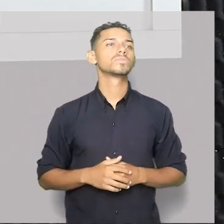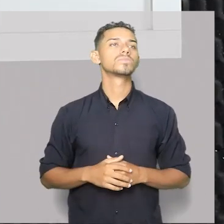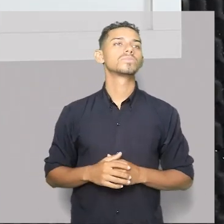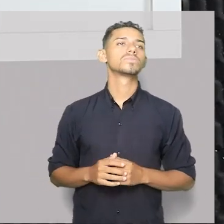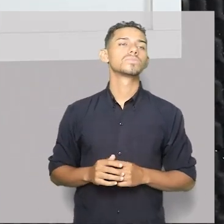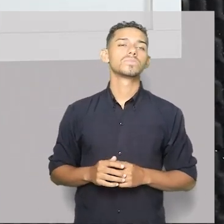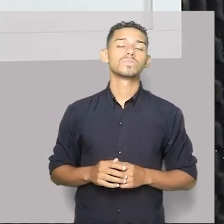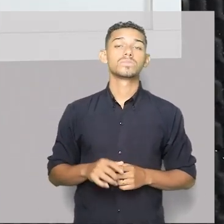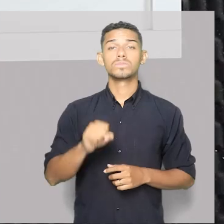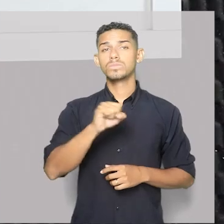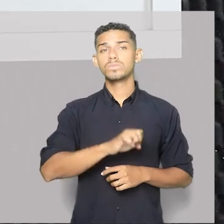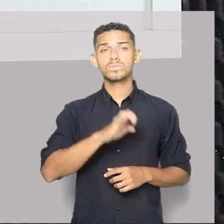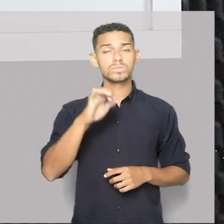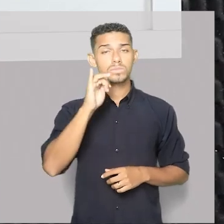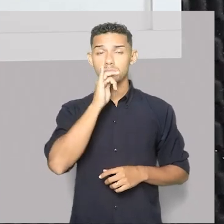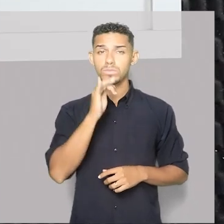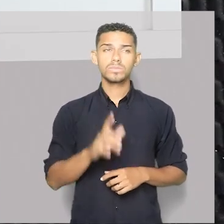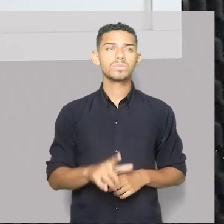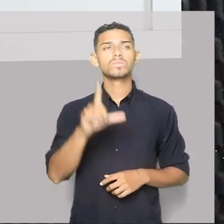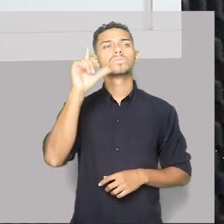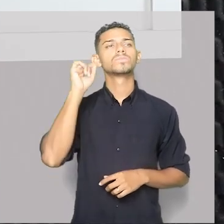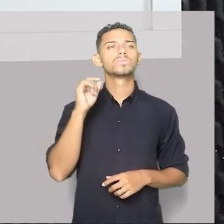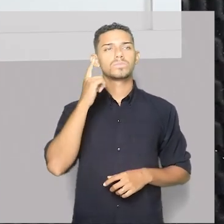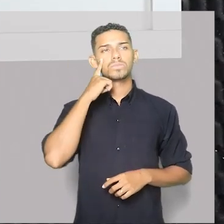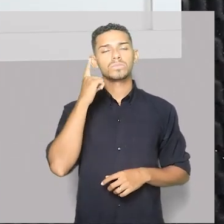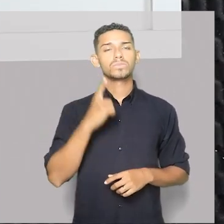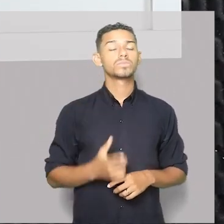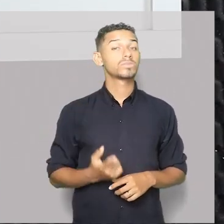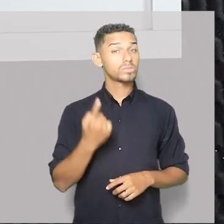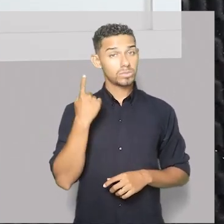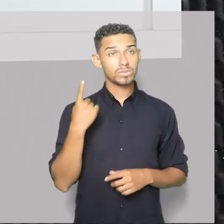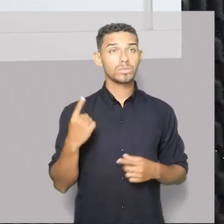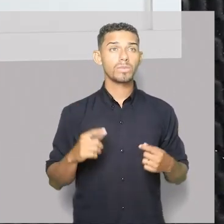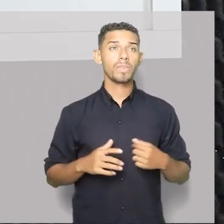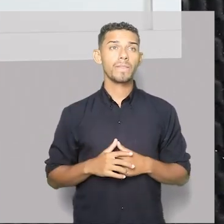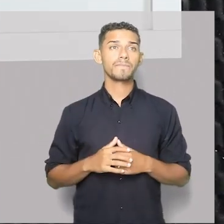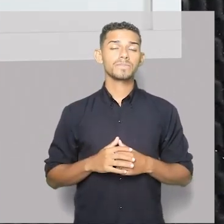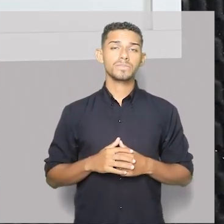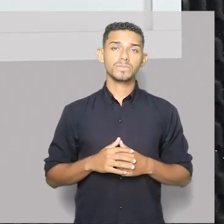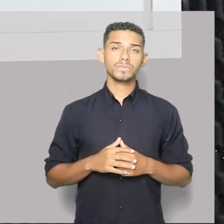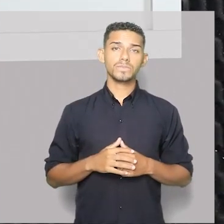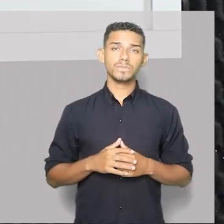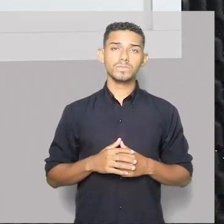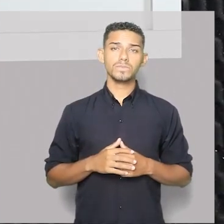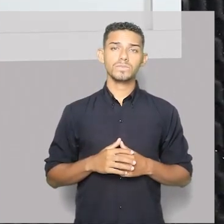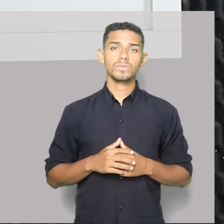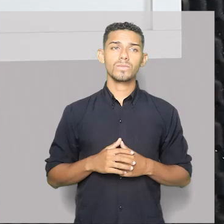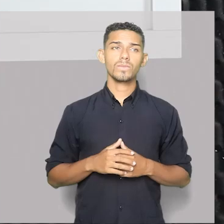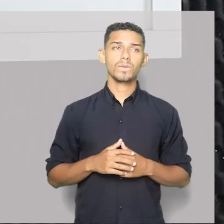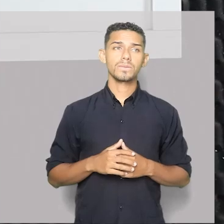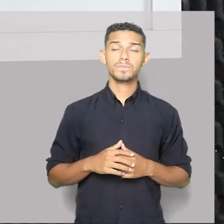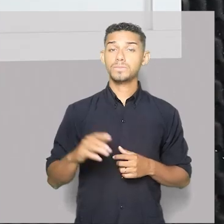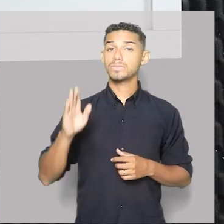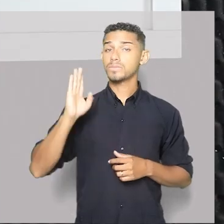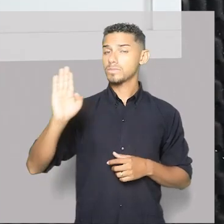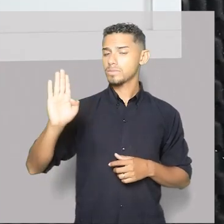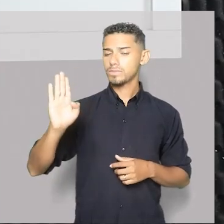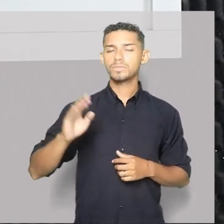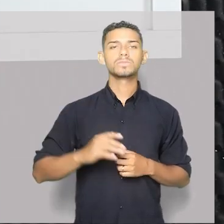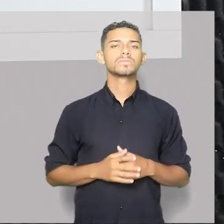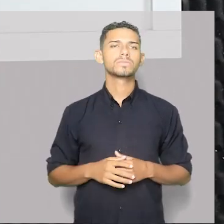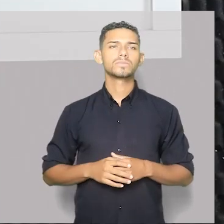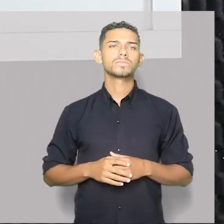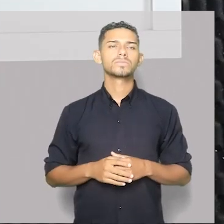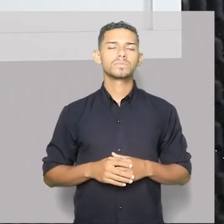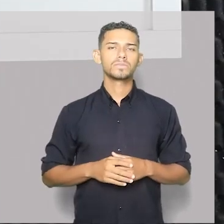tá? Se eu pego, se eu escolho, percebam aqui, se eu escolho o ancestral B,